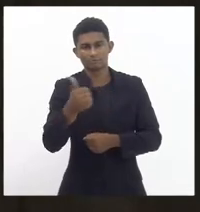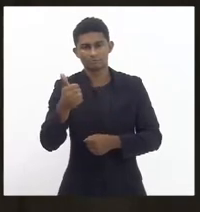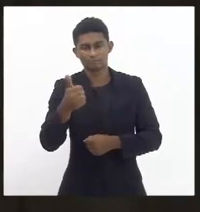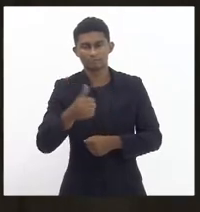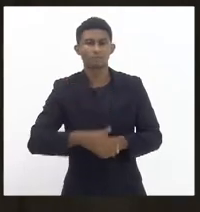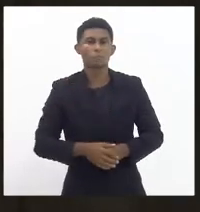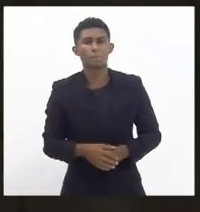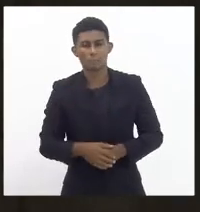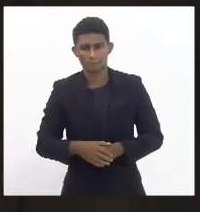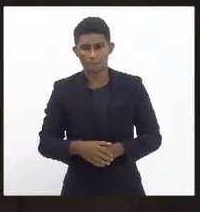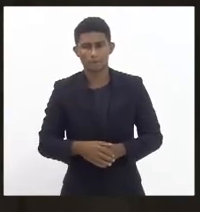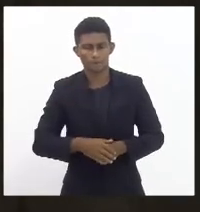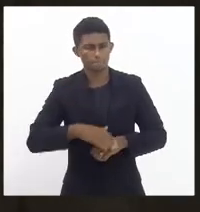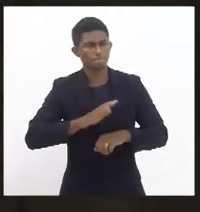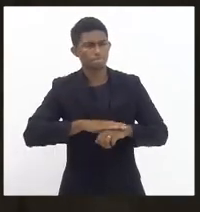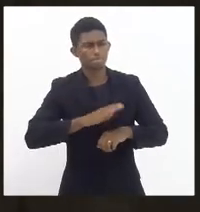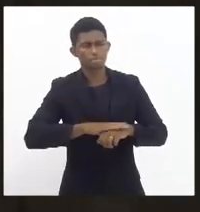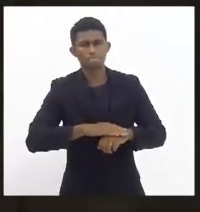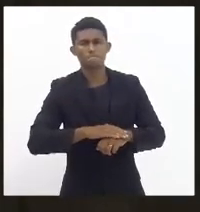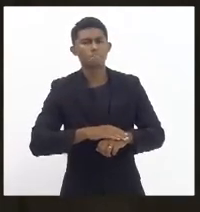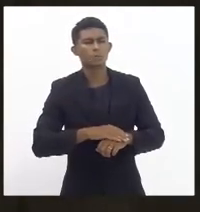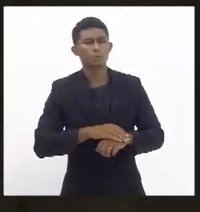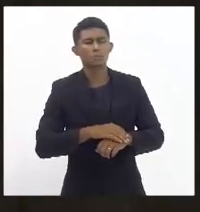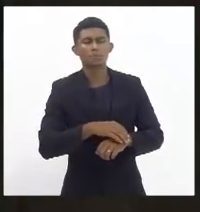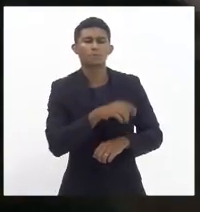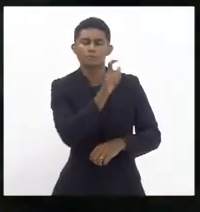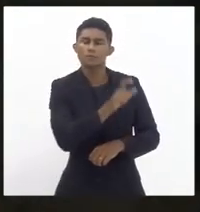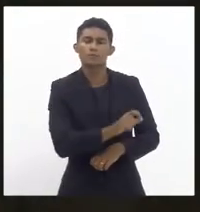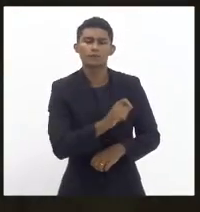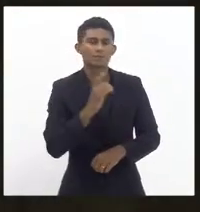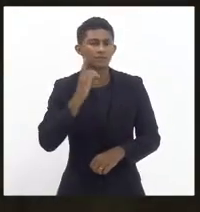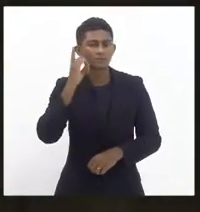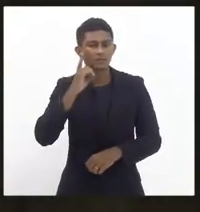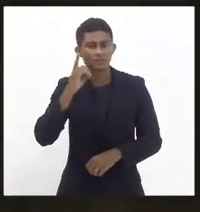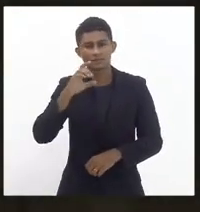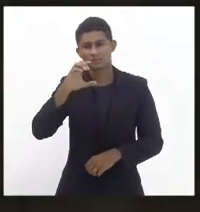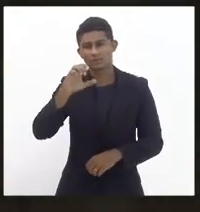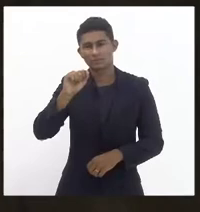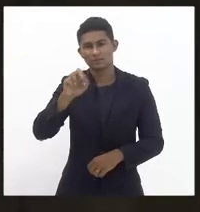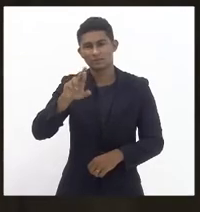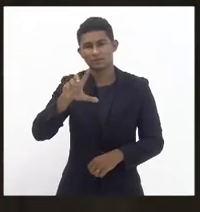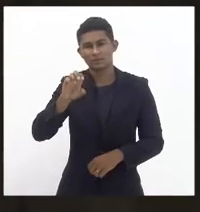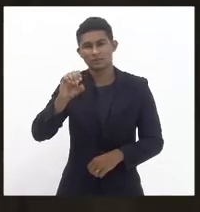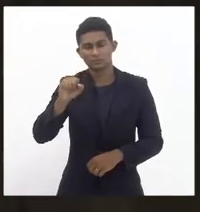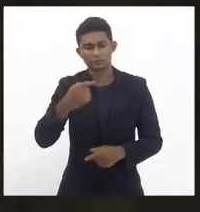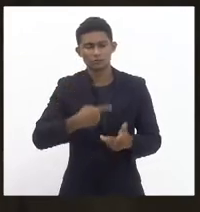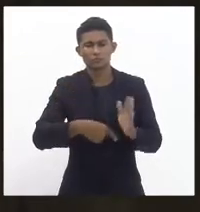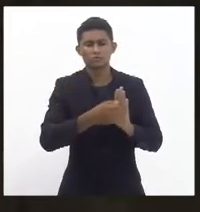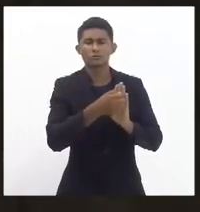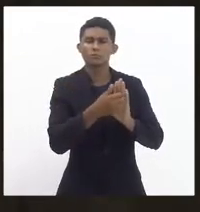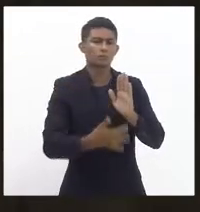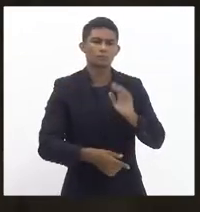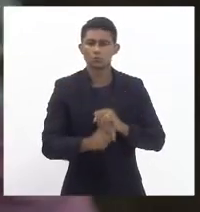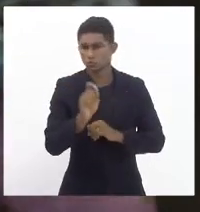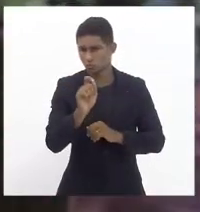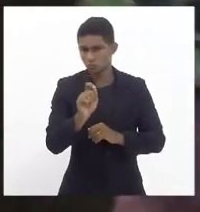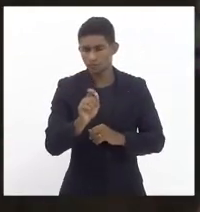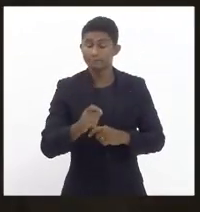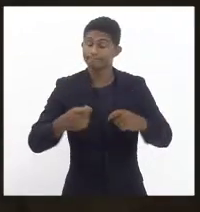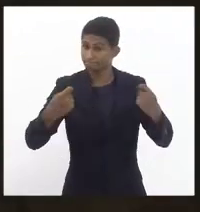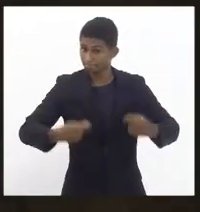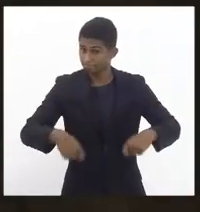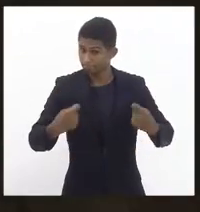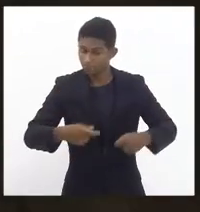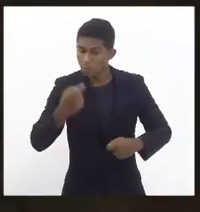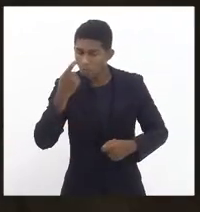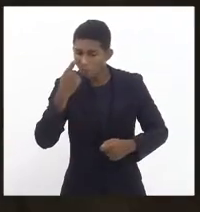de autoria do deputado Carlos minc que dispõe sobre a criação de procedimento